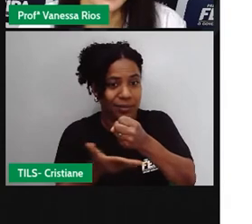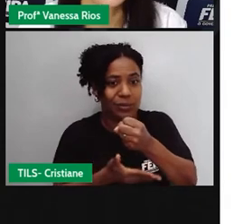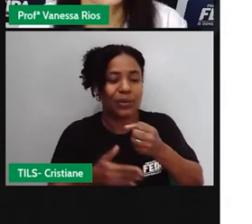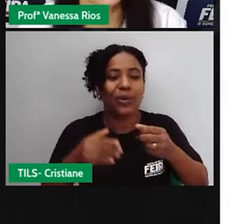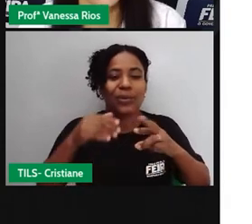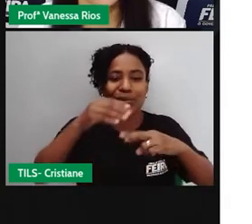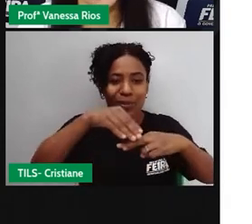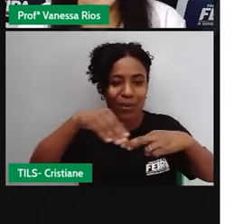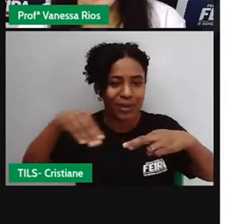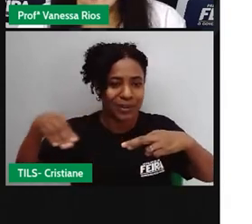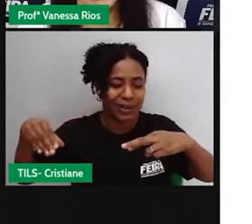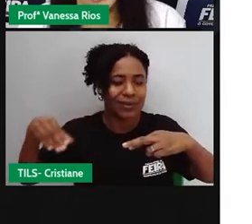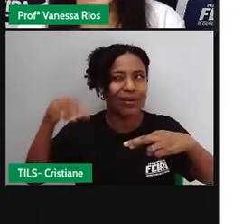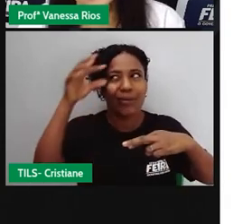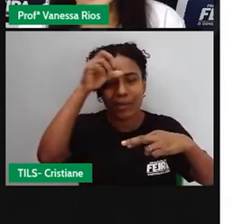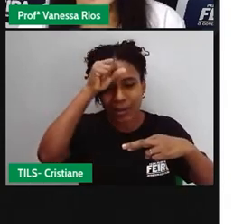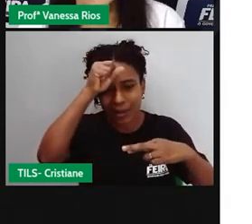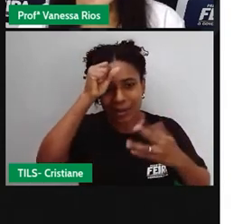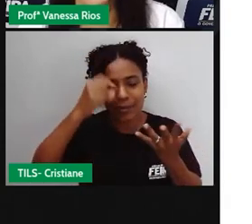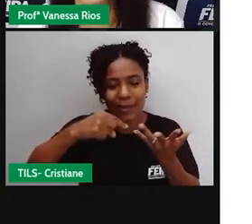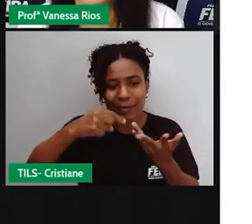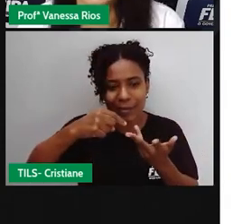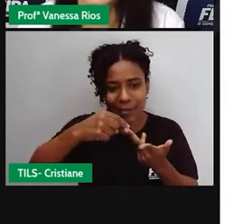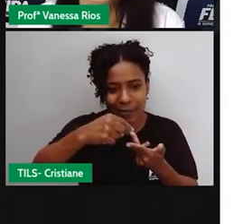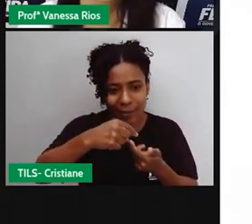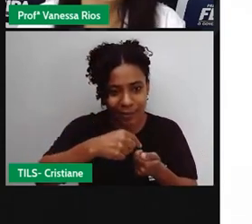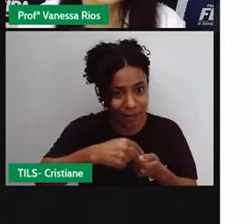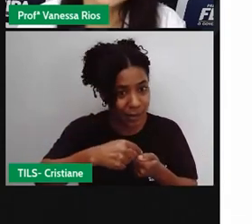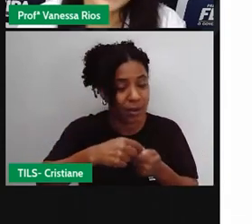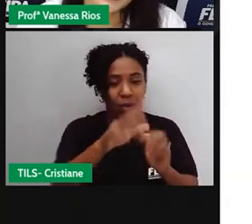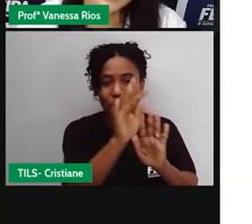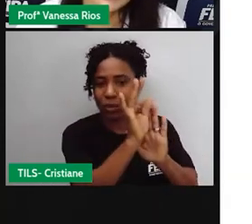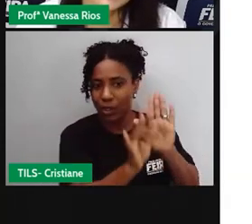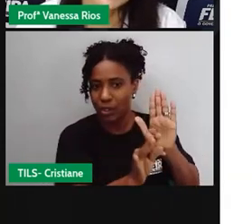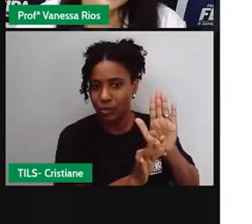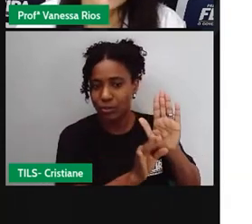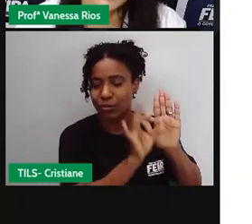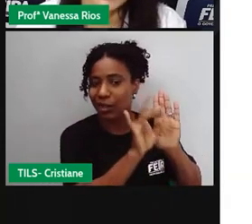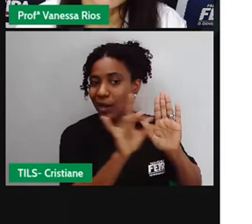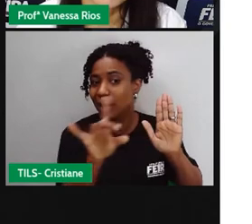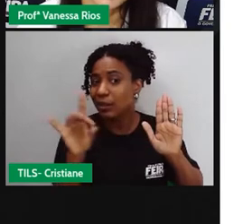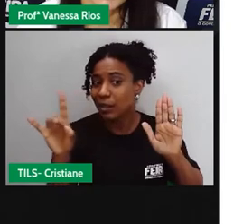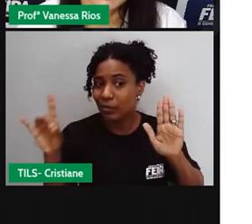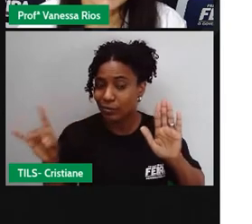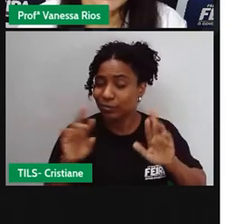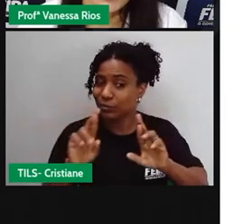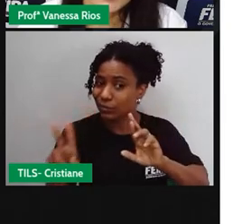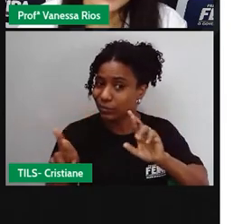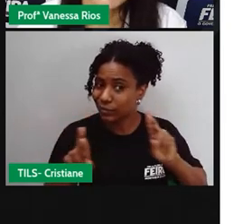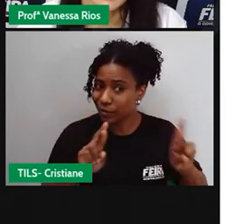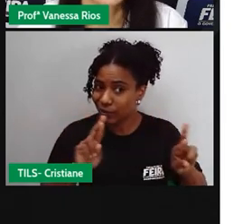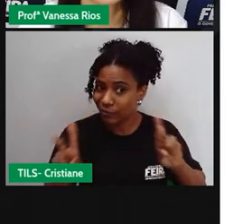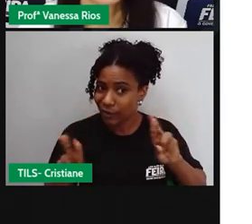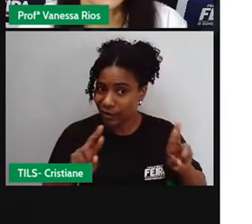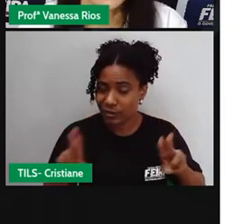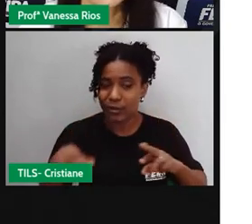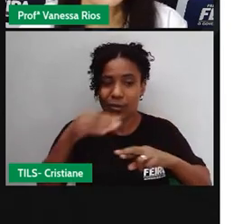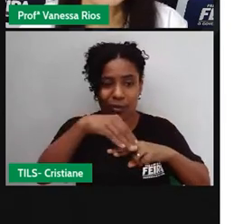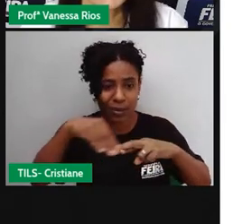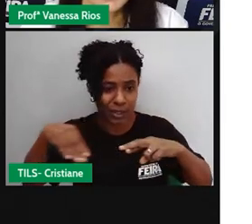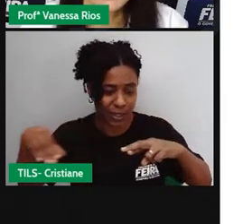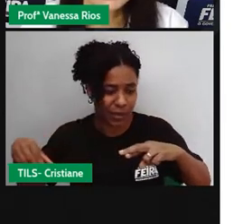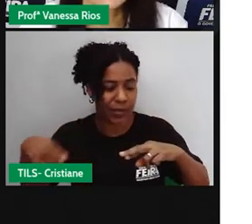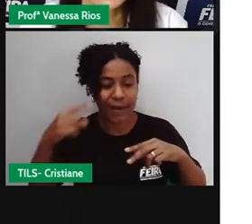viu que cada texto tem sua forma de escrever e o cordel também. Então, eu fiz um esboço, anotei aí